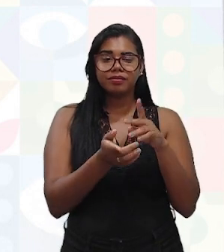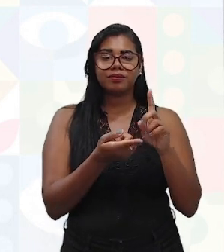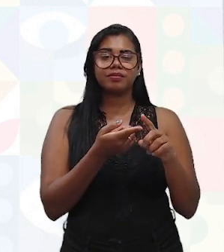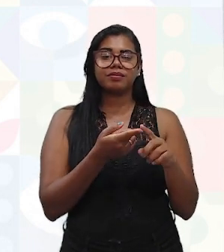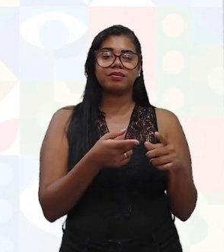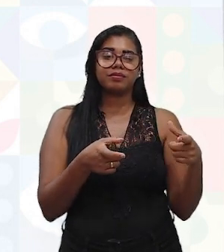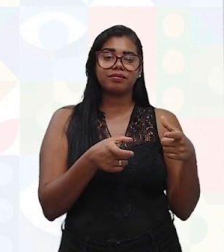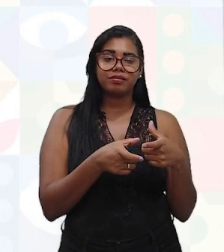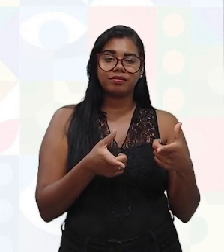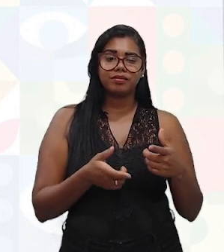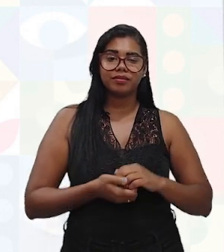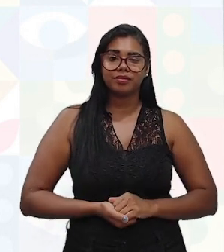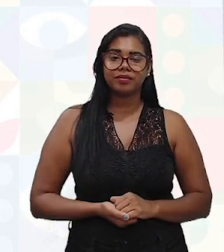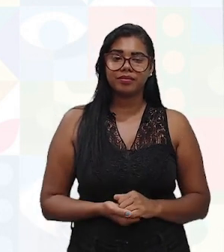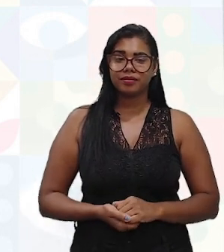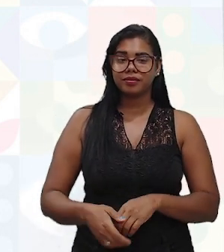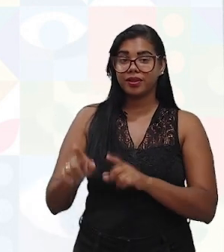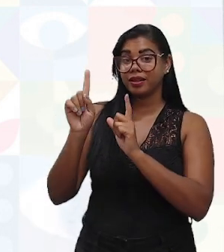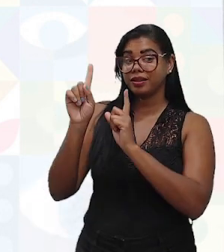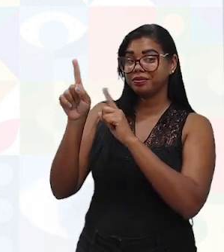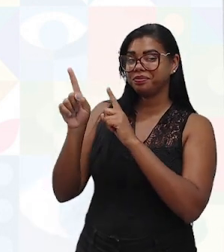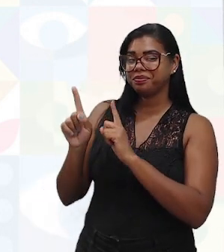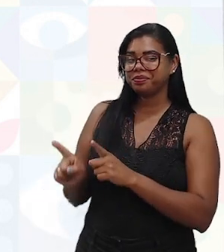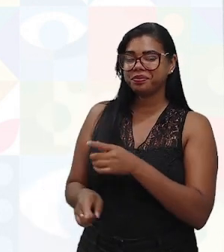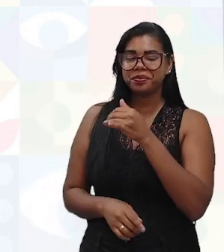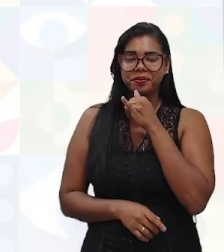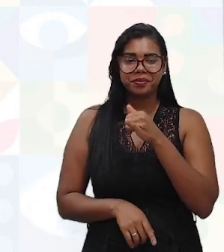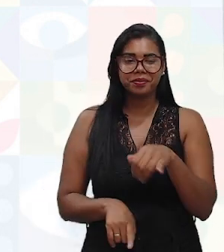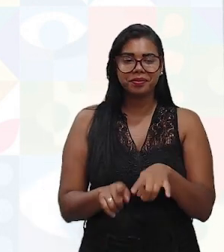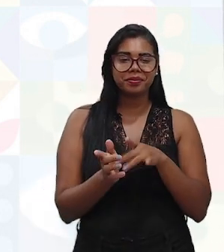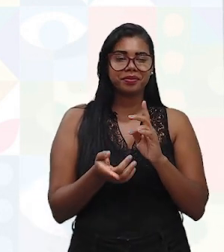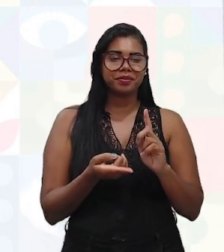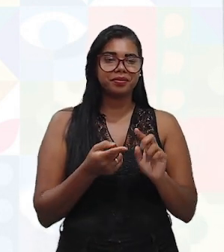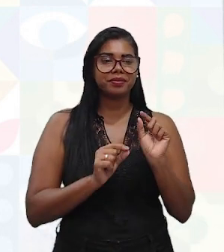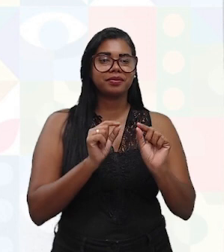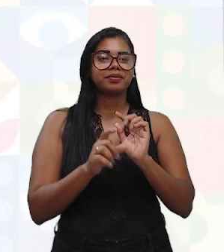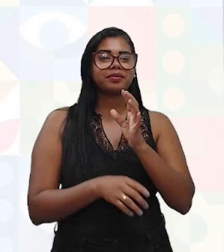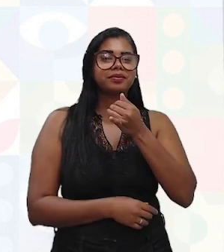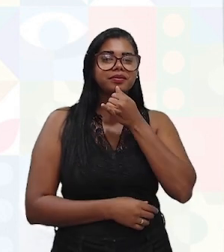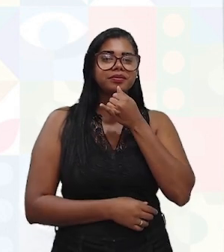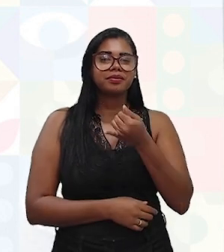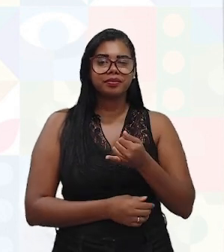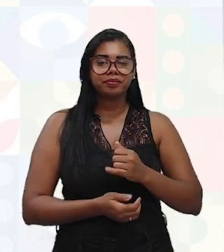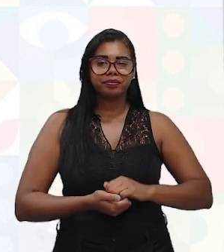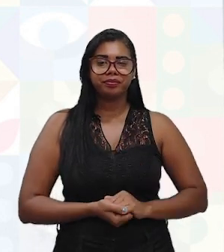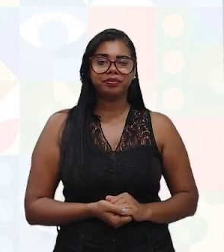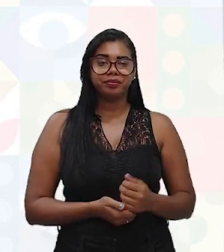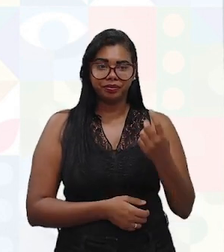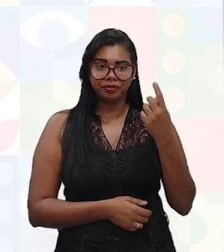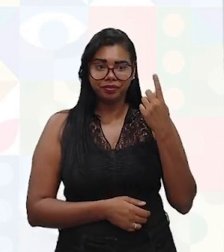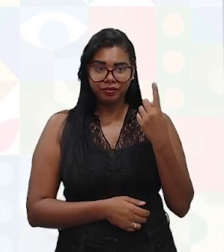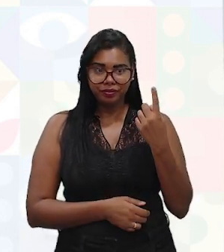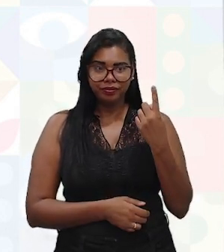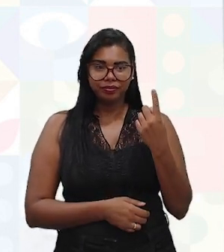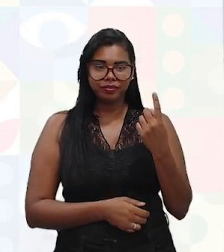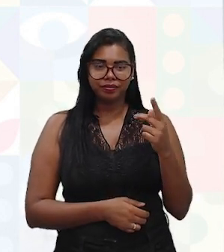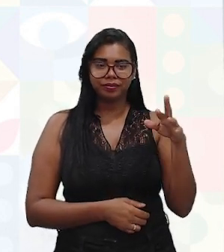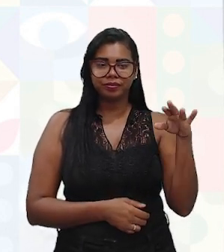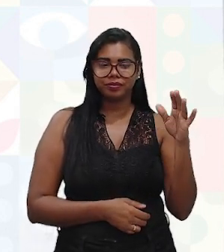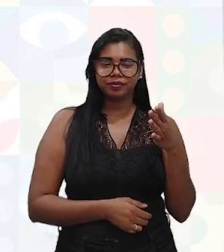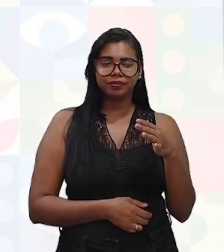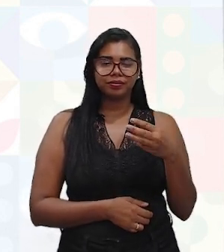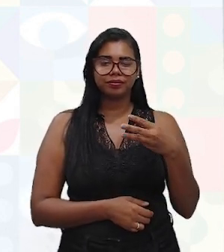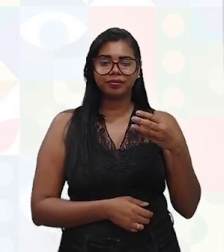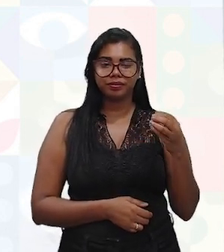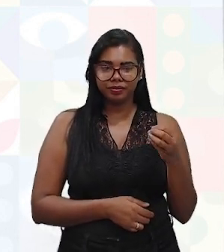mínimo. Aqui temos um exemplo, né? Que para uma peça que é consumida em 30 unidades